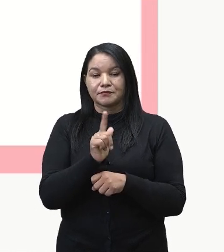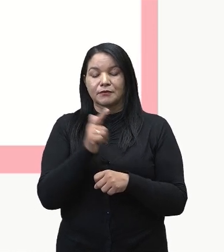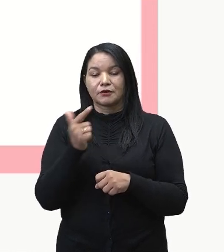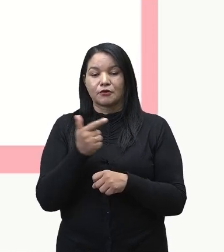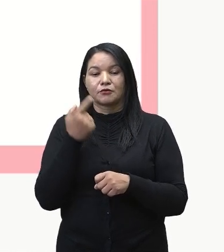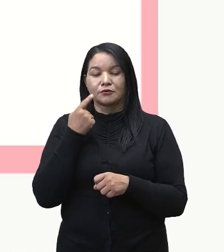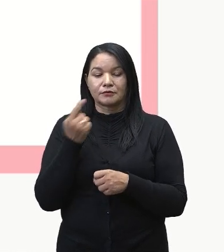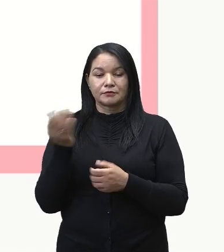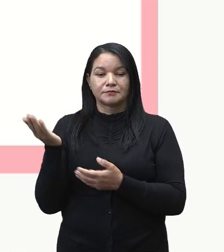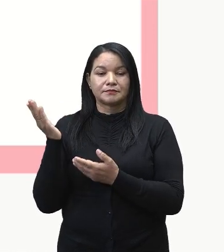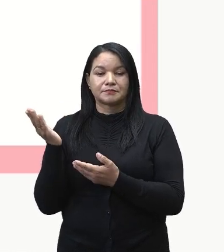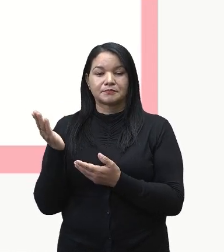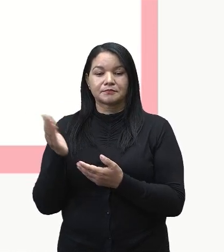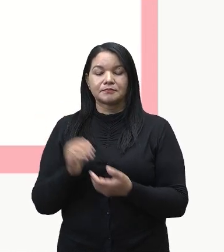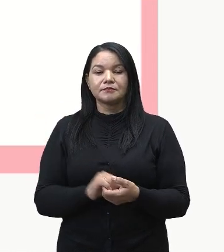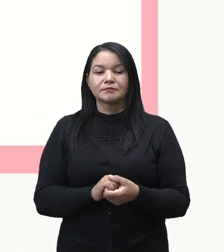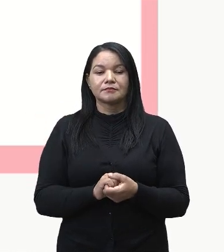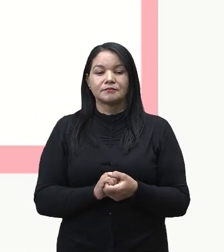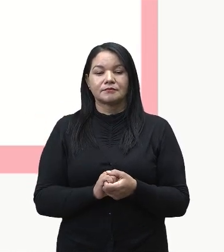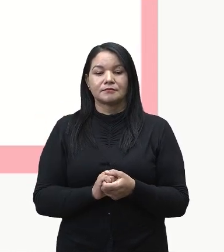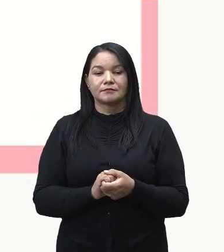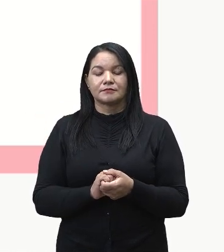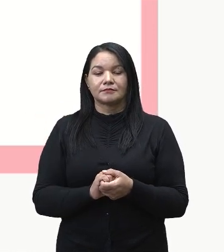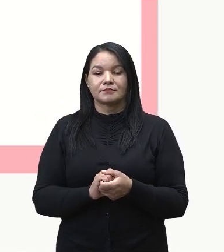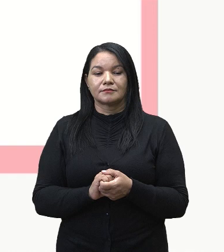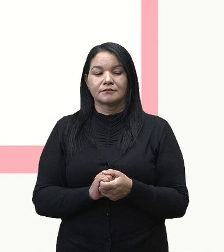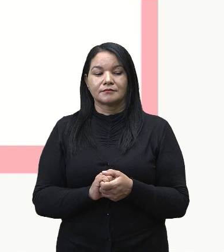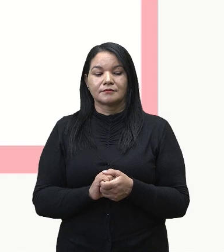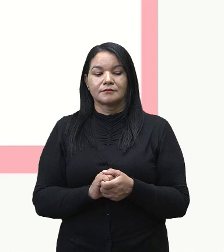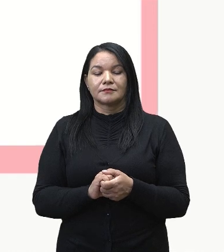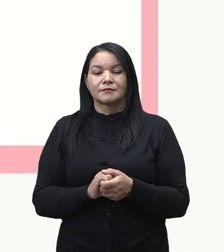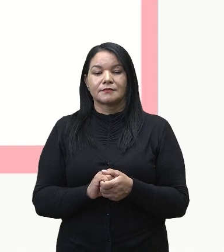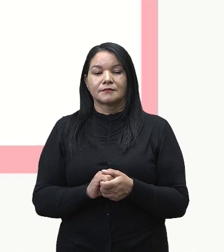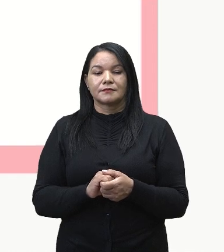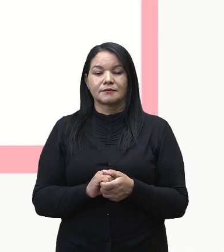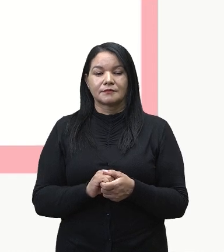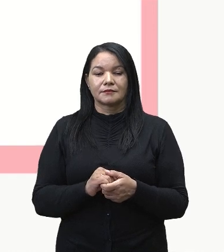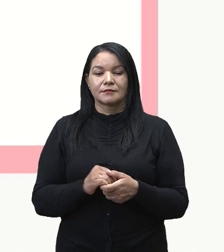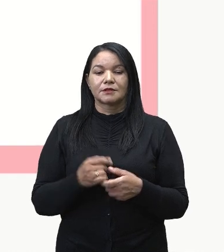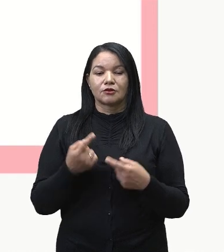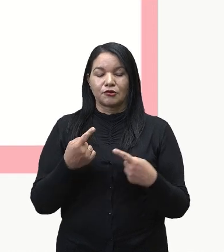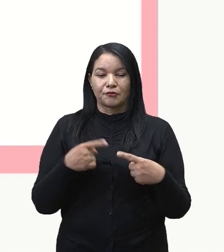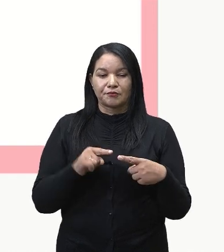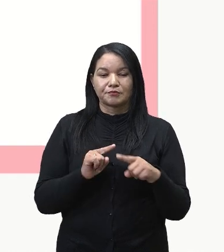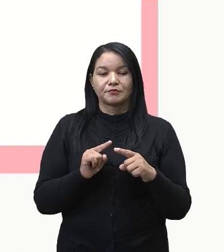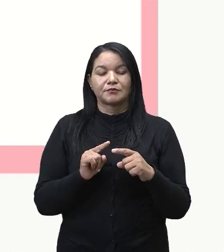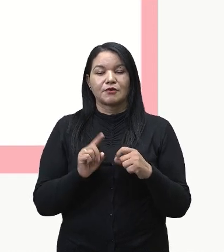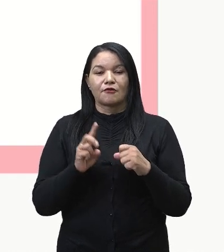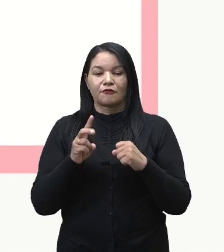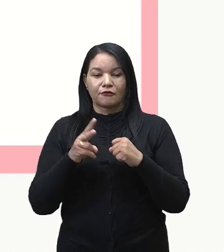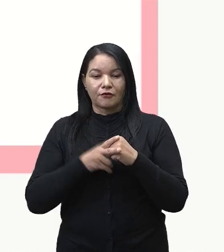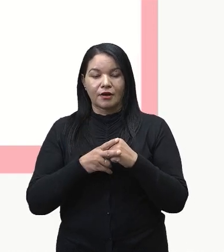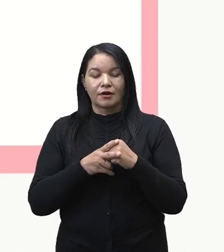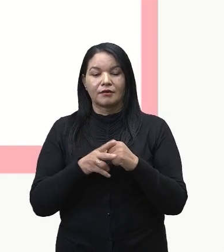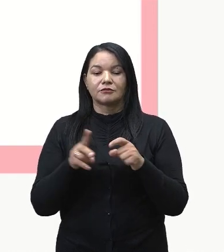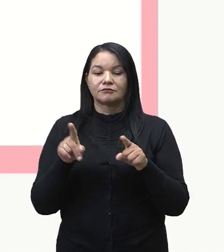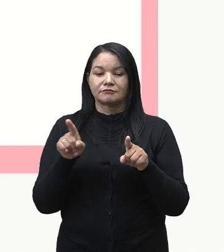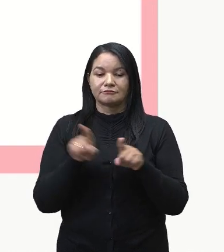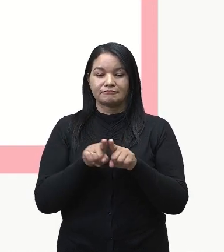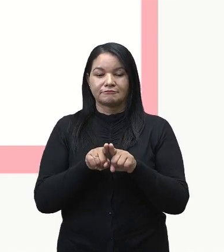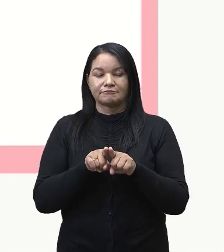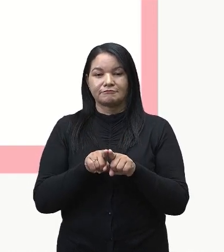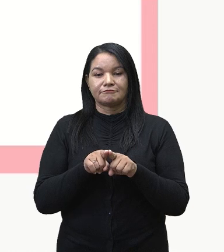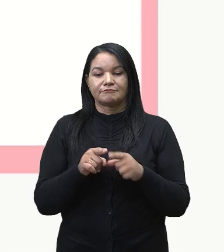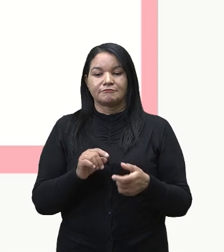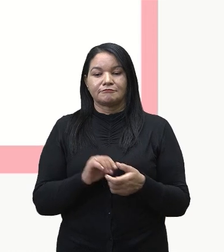del nombre. Vamos ter predicados nominales, verbos em presente e também verbos em